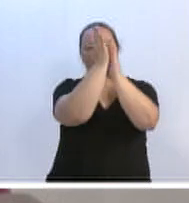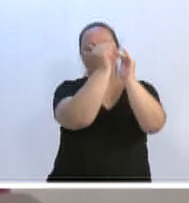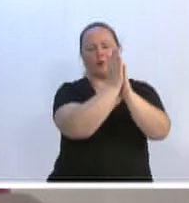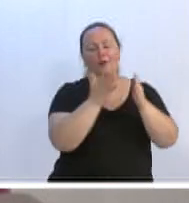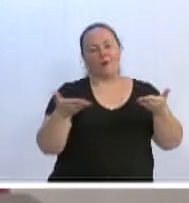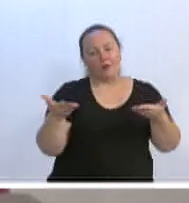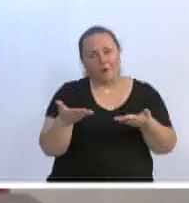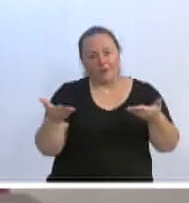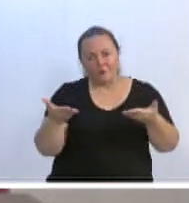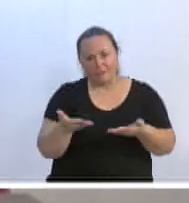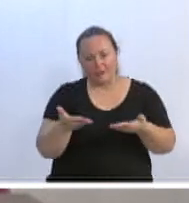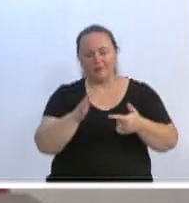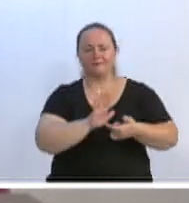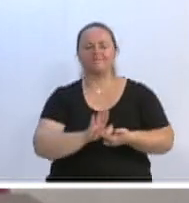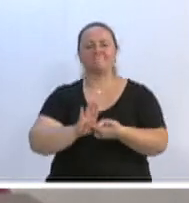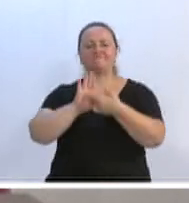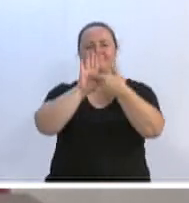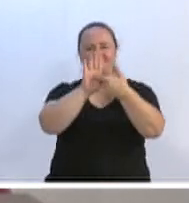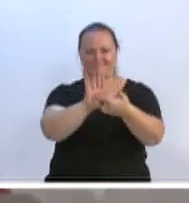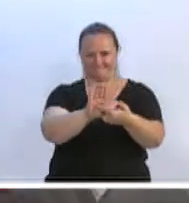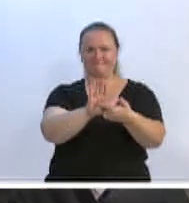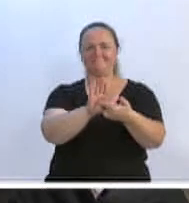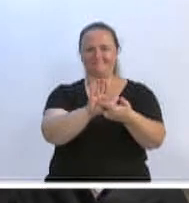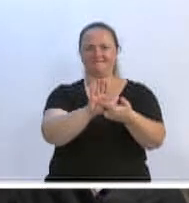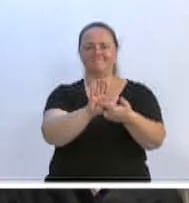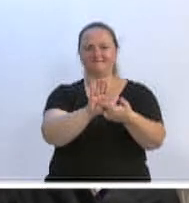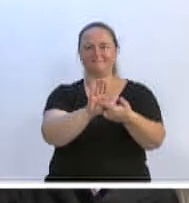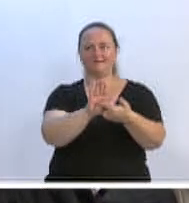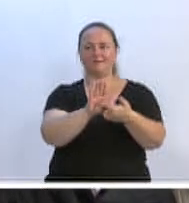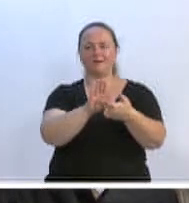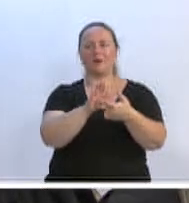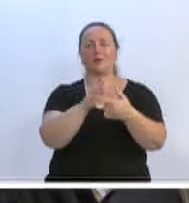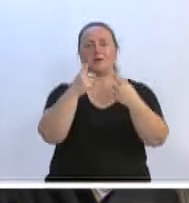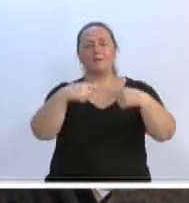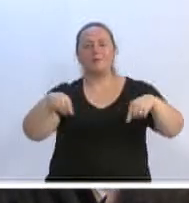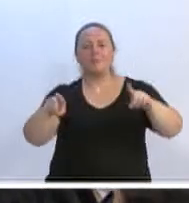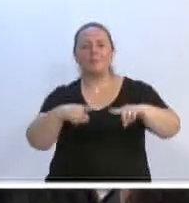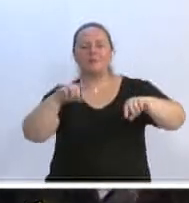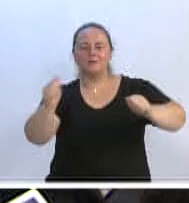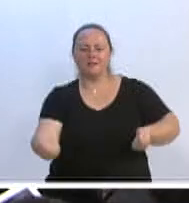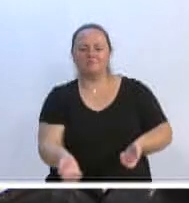para a apresentação de um canto de louvor ao Senhor.